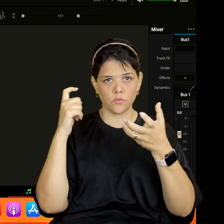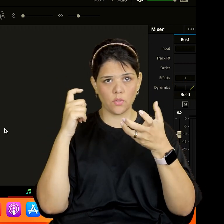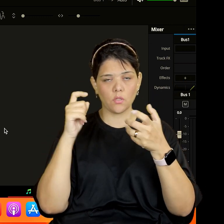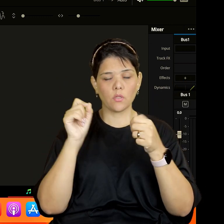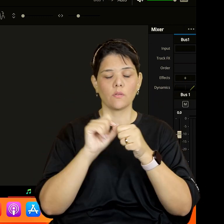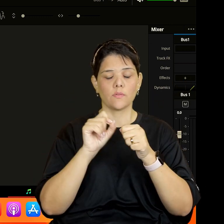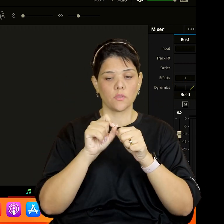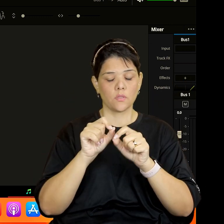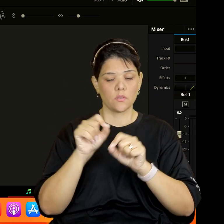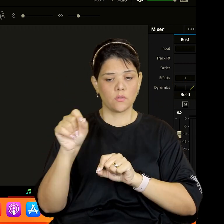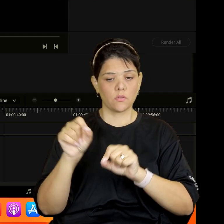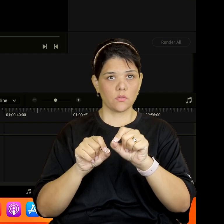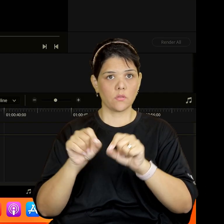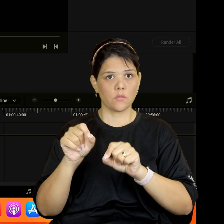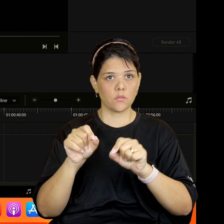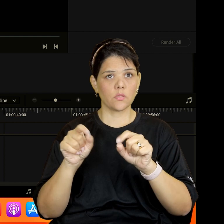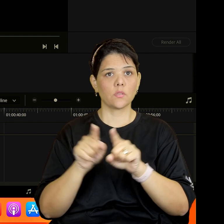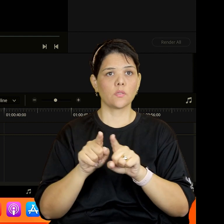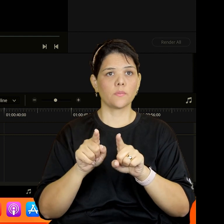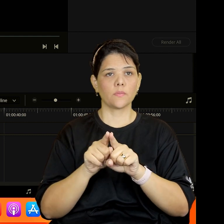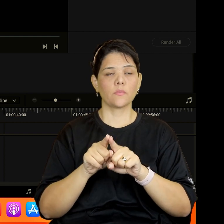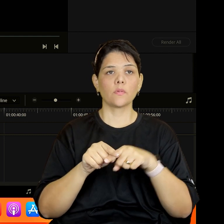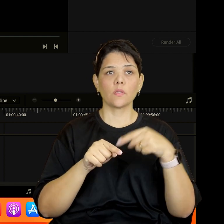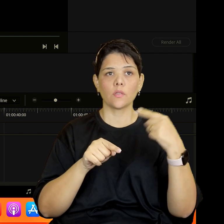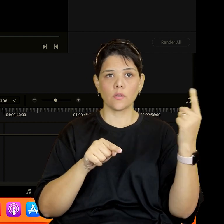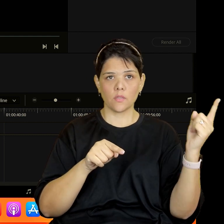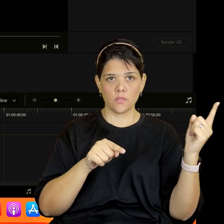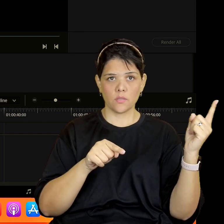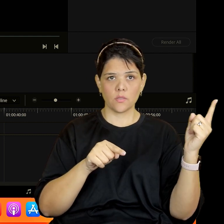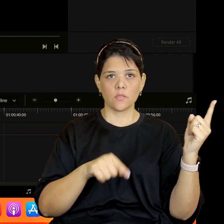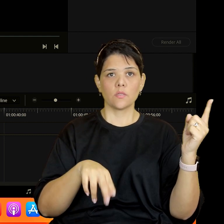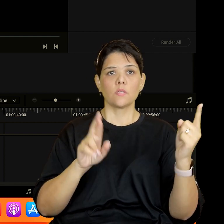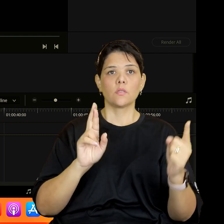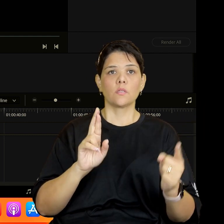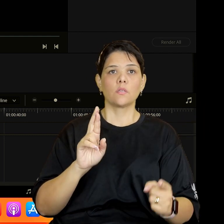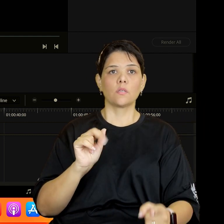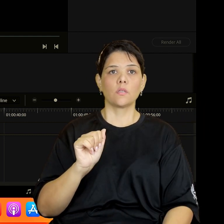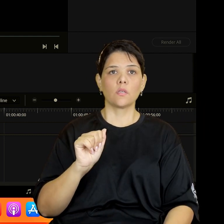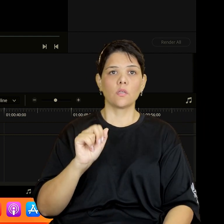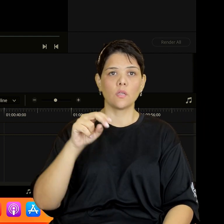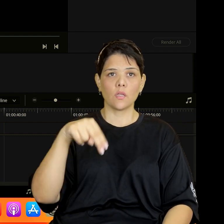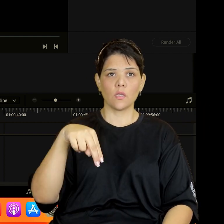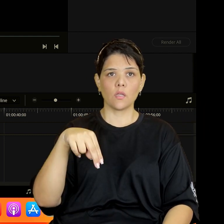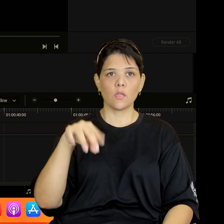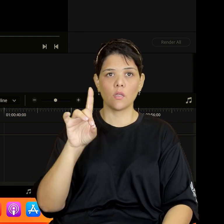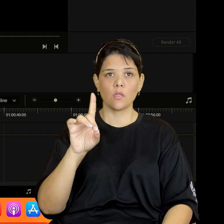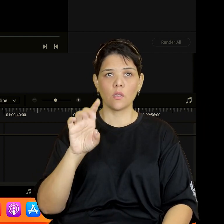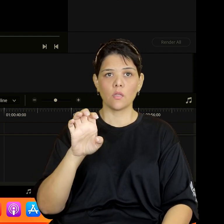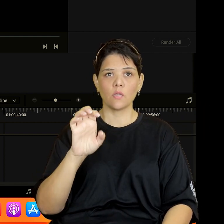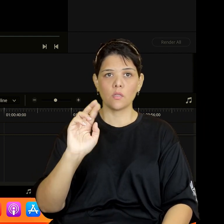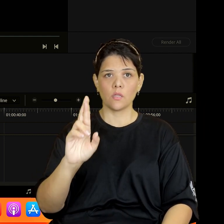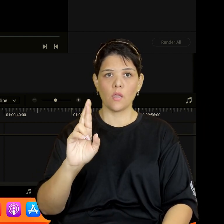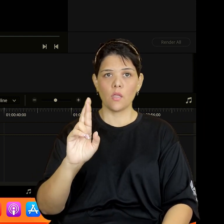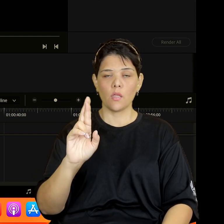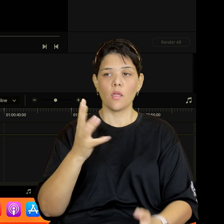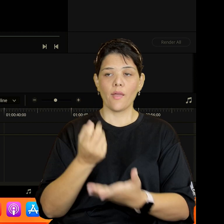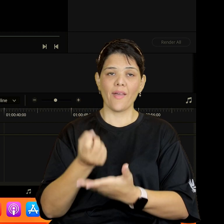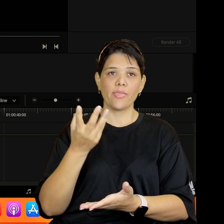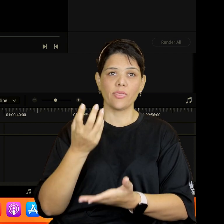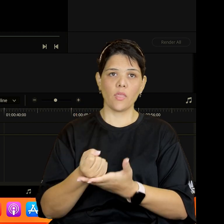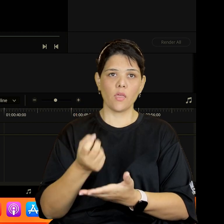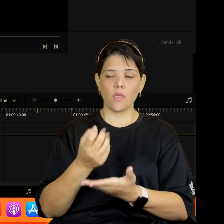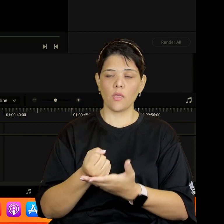si. E aqui a gente tem a aba de render. O que é render? Render é exportar o seu projeto, é uma coisa que vocês vão me ouvir falar